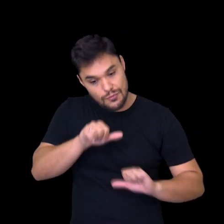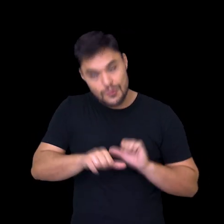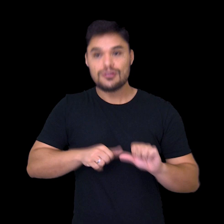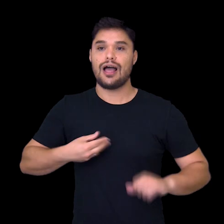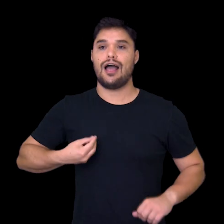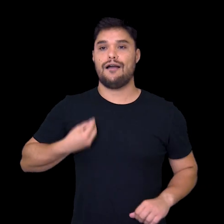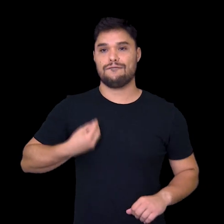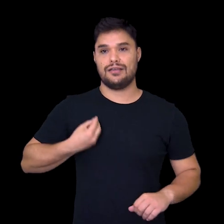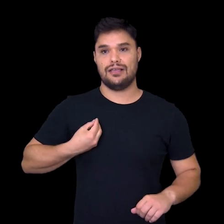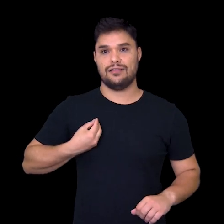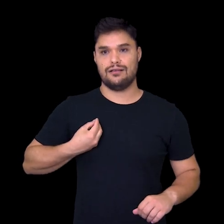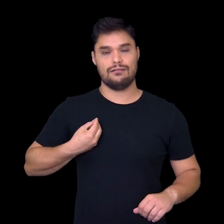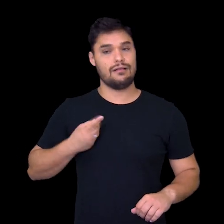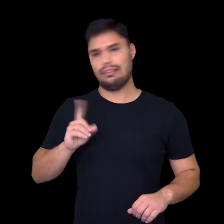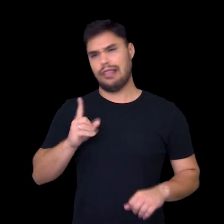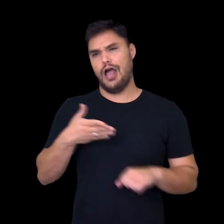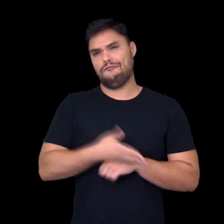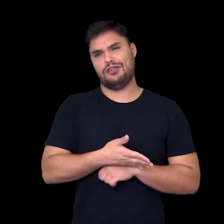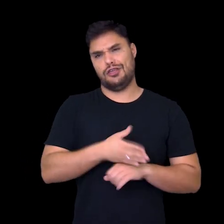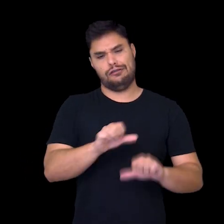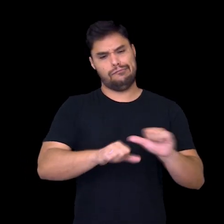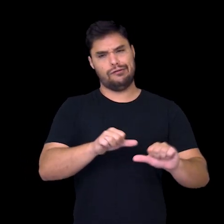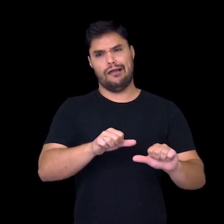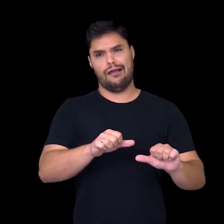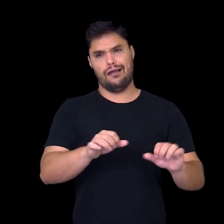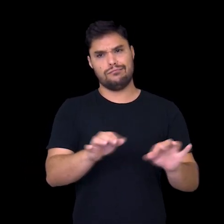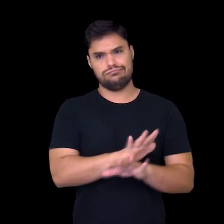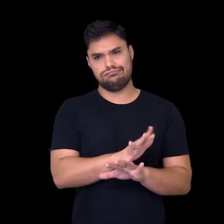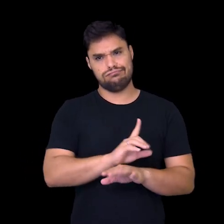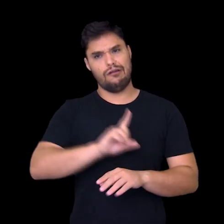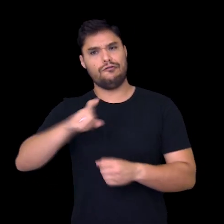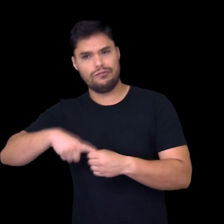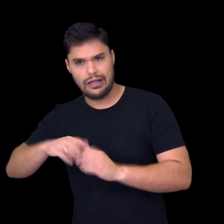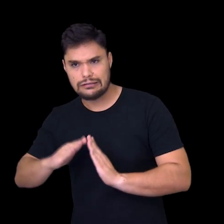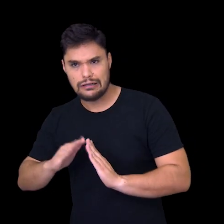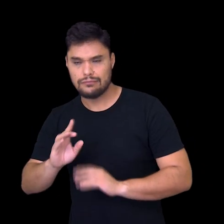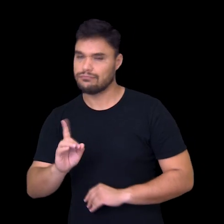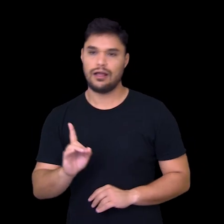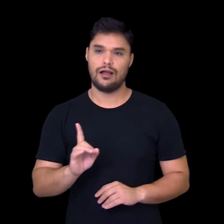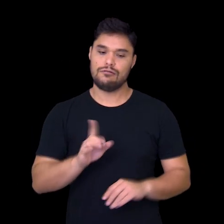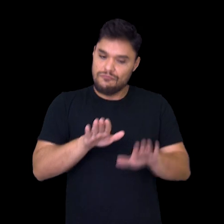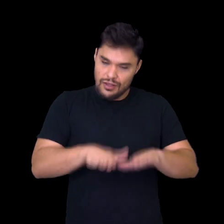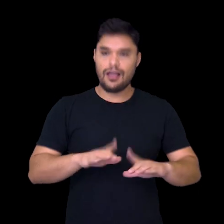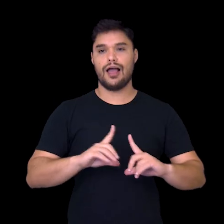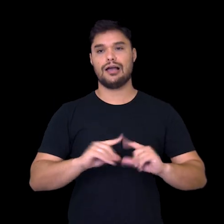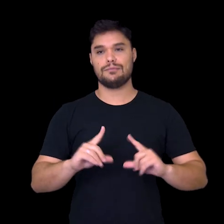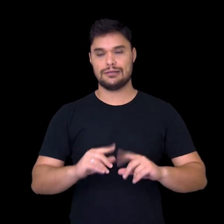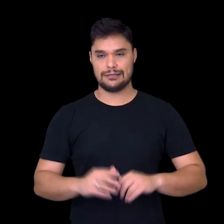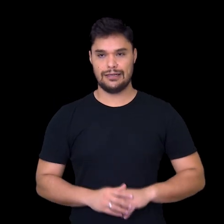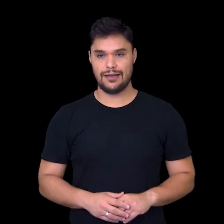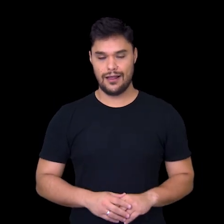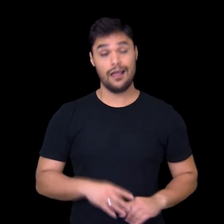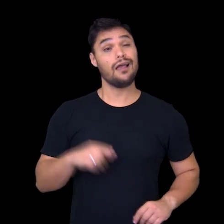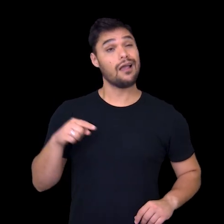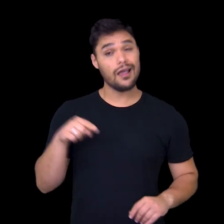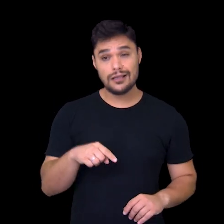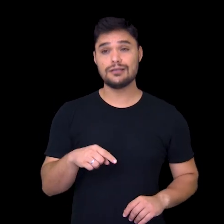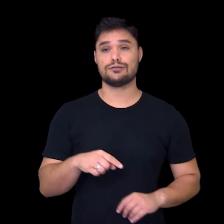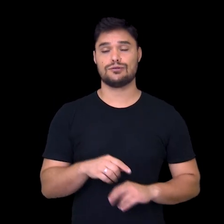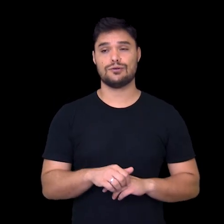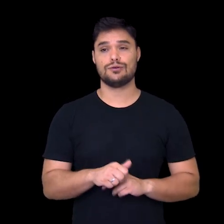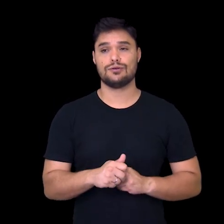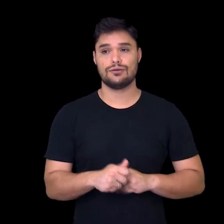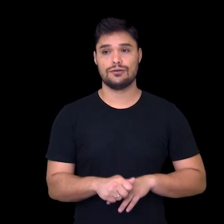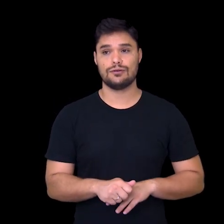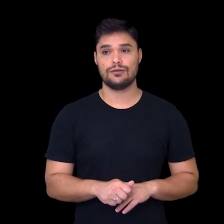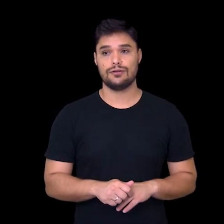De mudar e ficar. Não é só trabalhar e voltar. Exatamente. Acho que é por aí. E eu acho que é isso que fica na